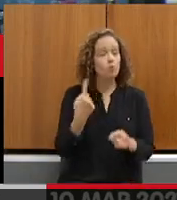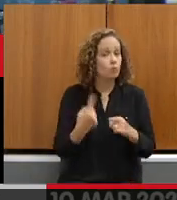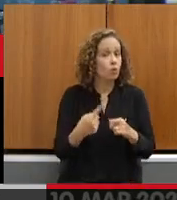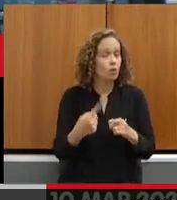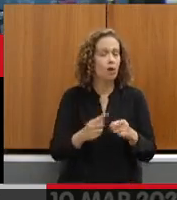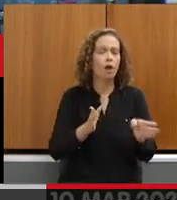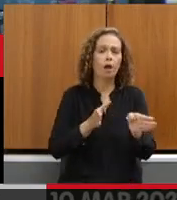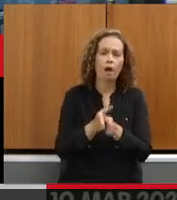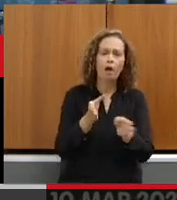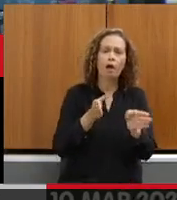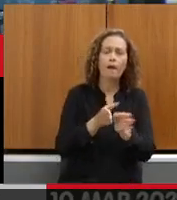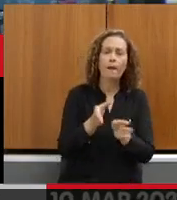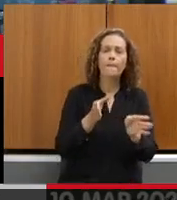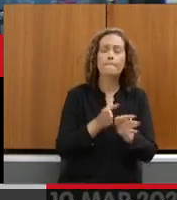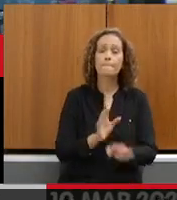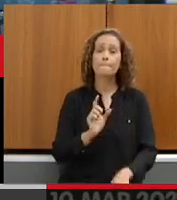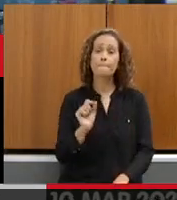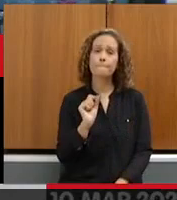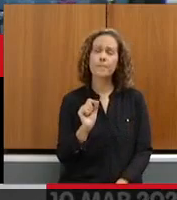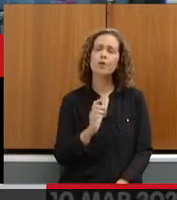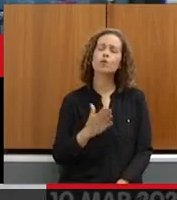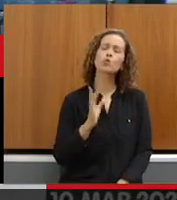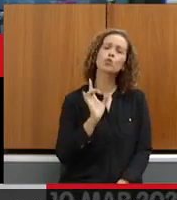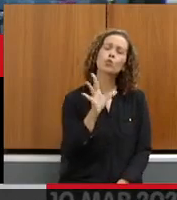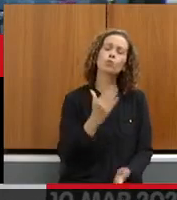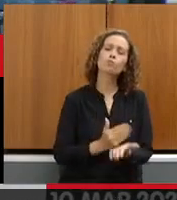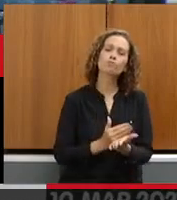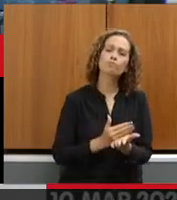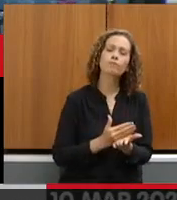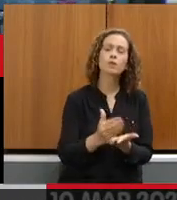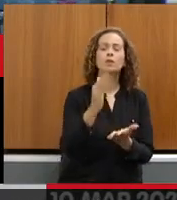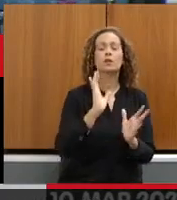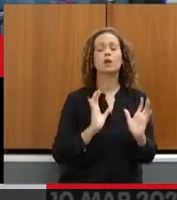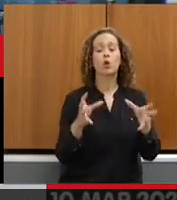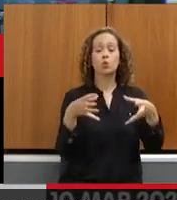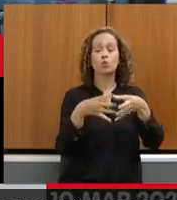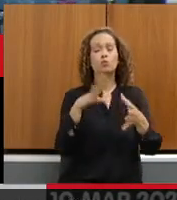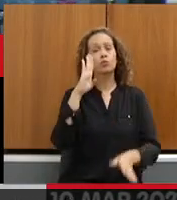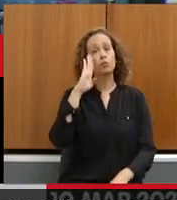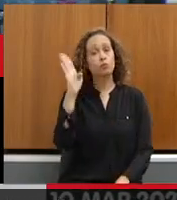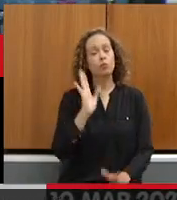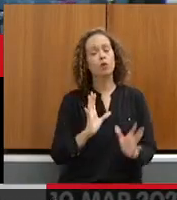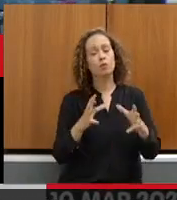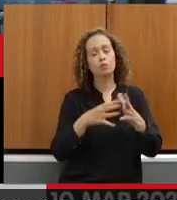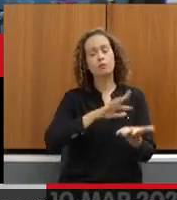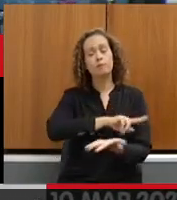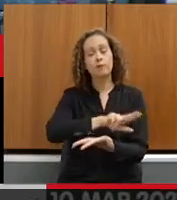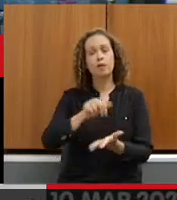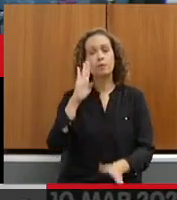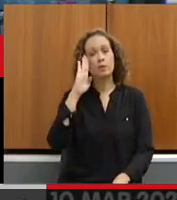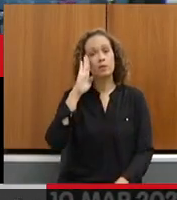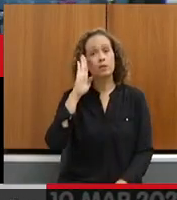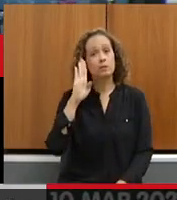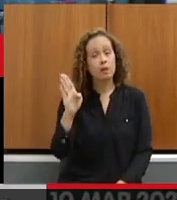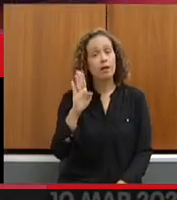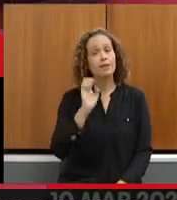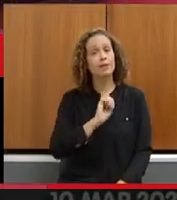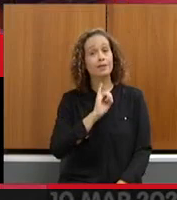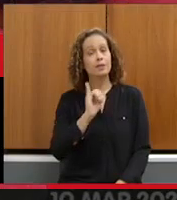orientação que eu dei era que a gente só comessaria ativar os nossos grupos principais depois que nós tivéssemos